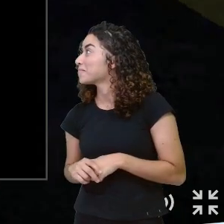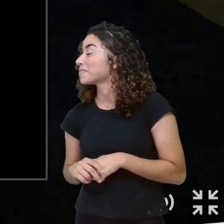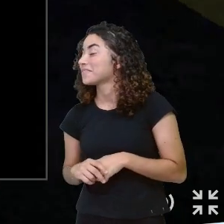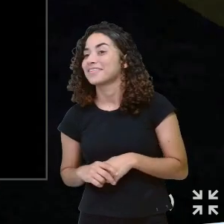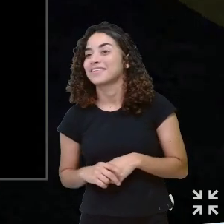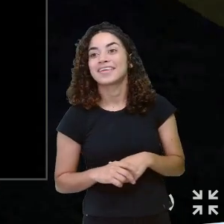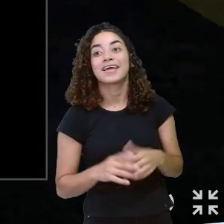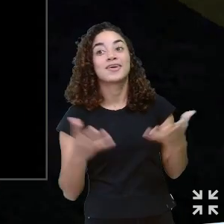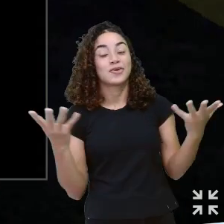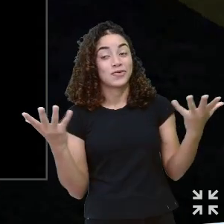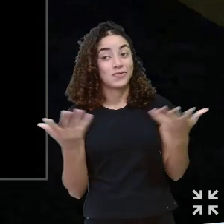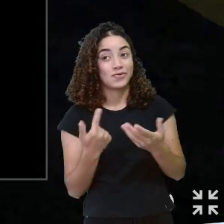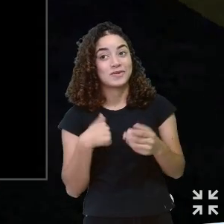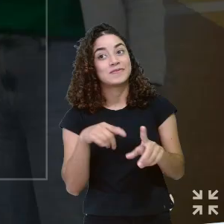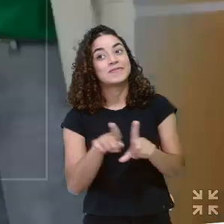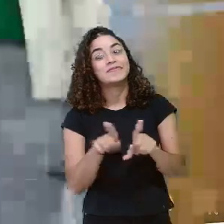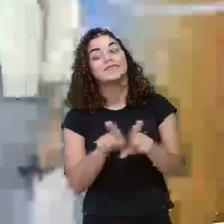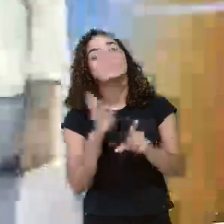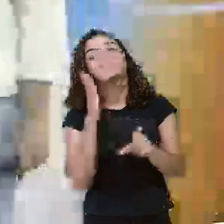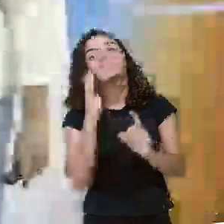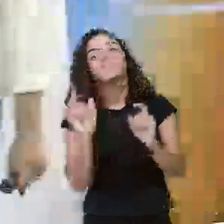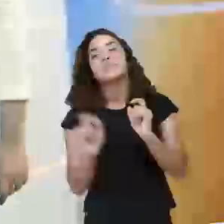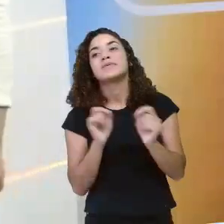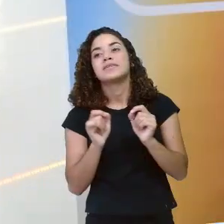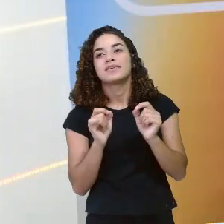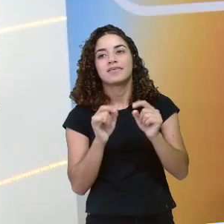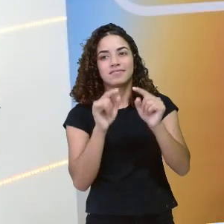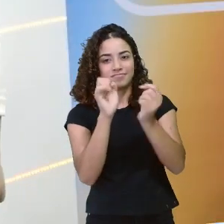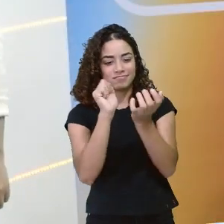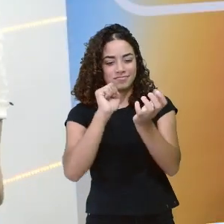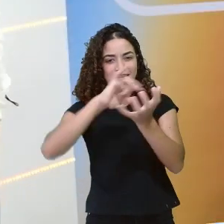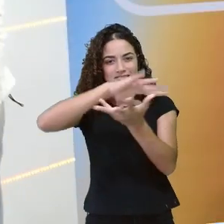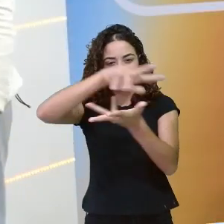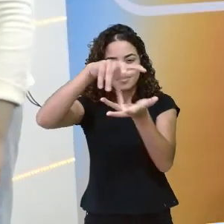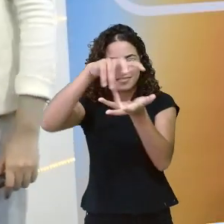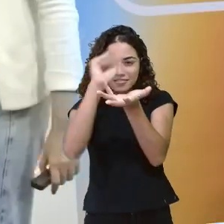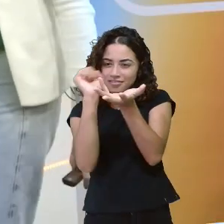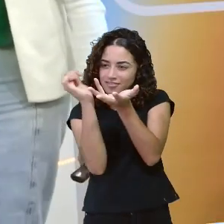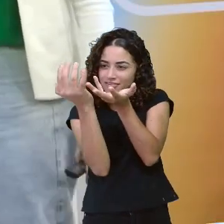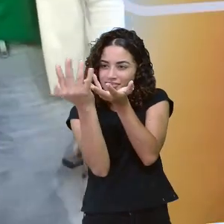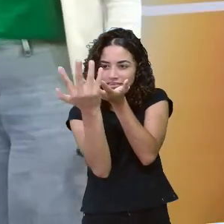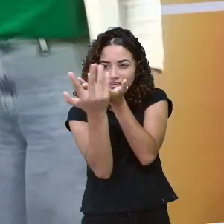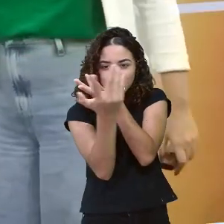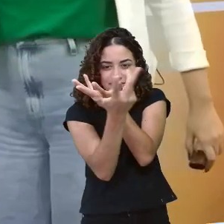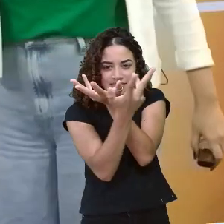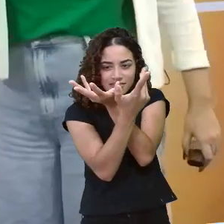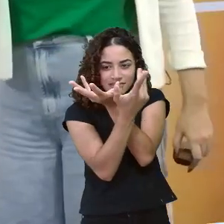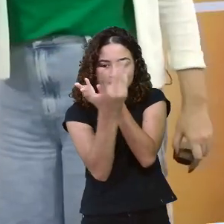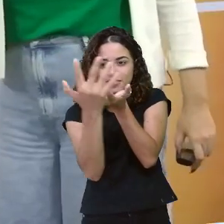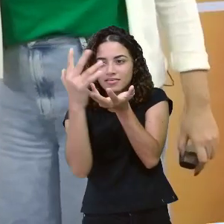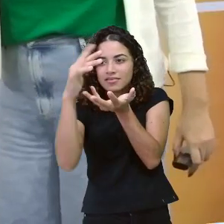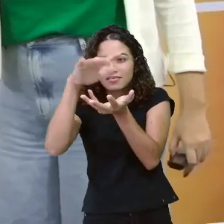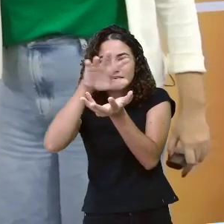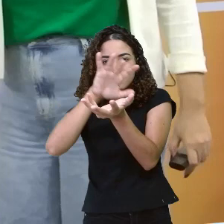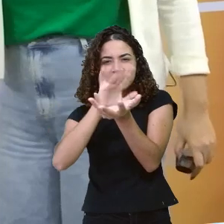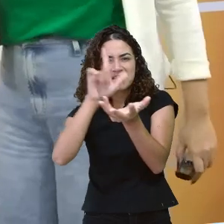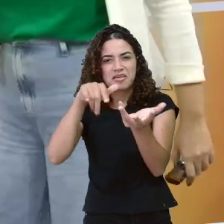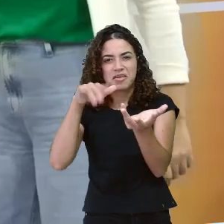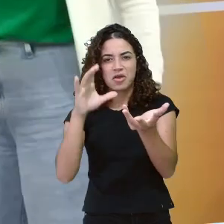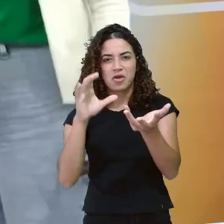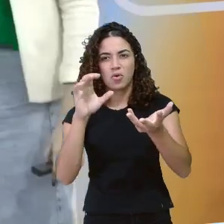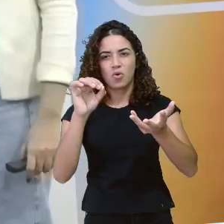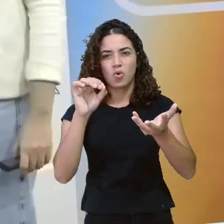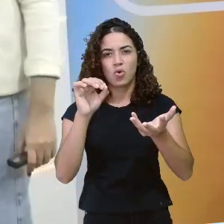Agora, eu sei também que essa parte fininha aqui, eu acho que é a crosta, será que é a